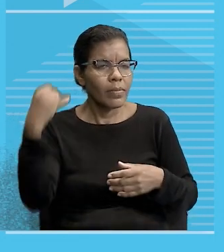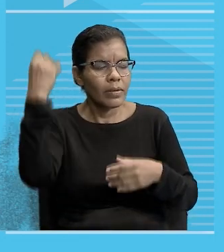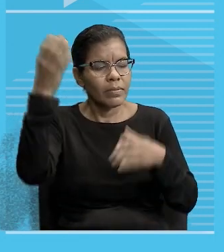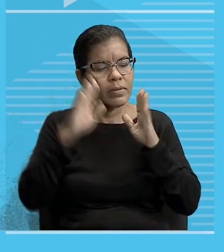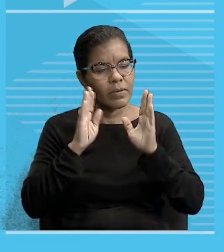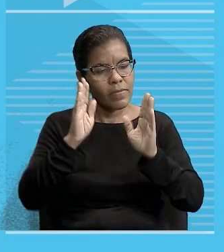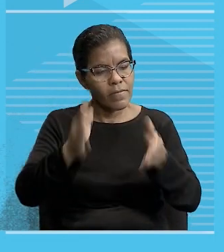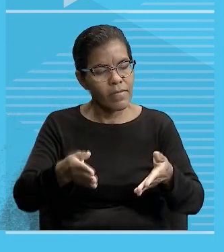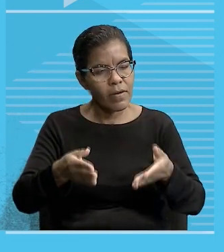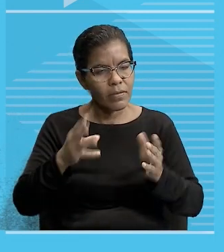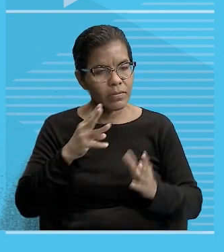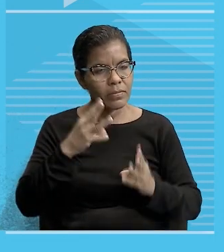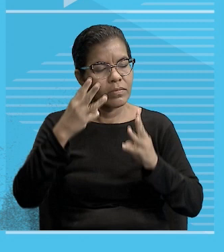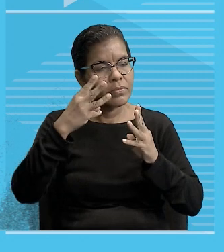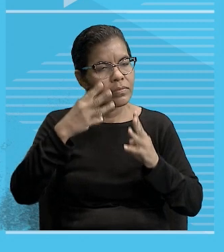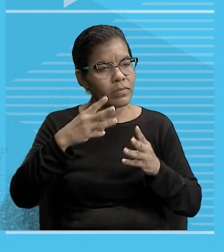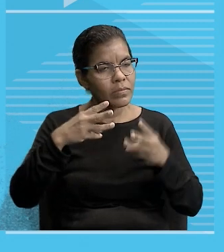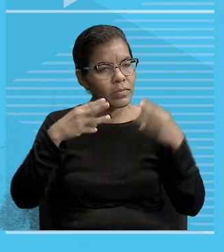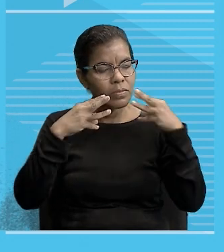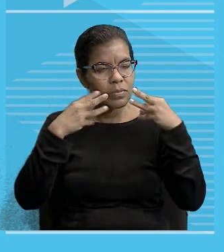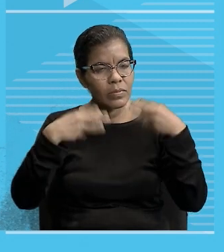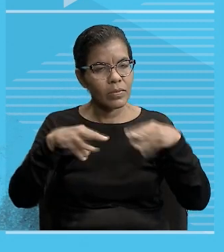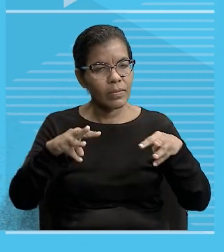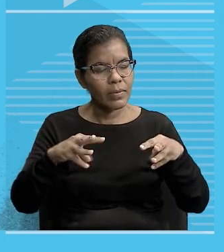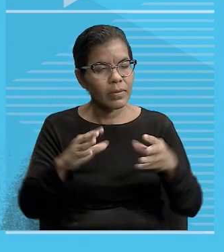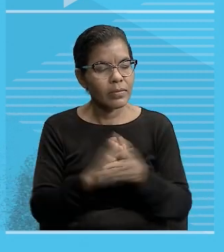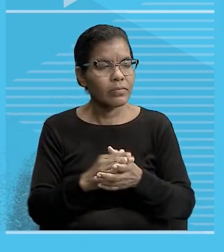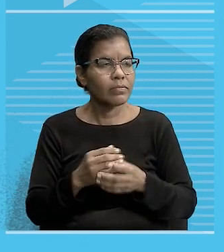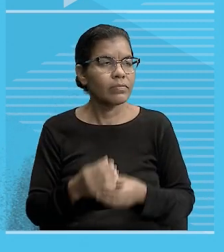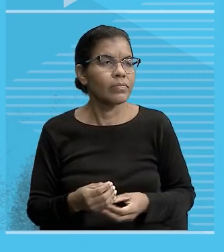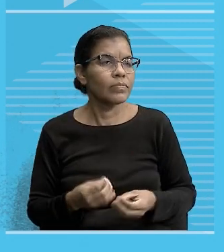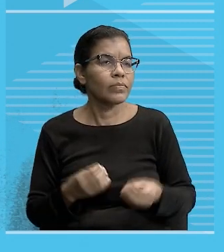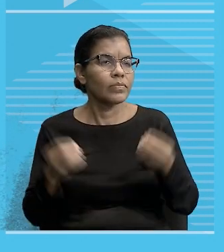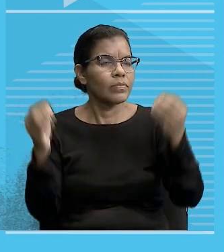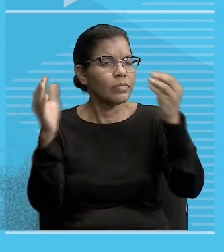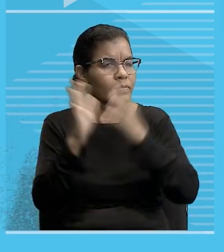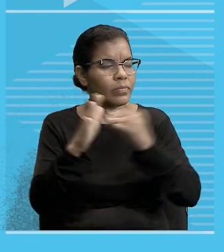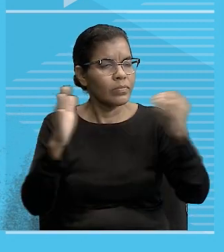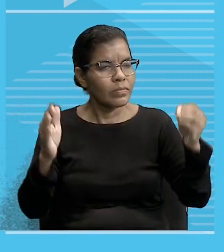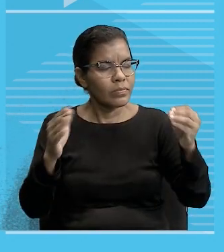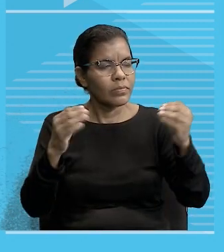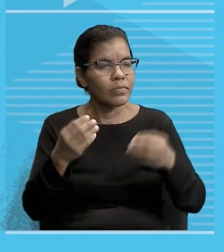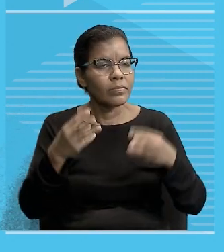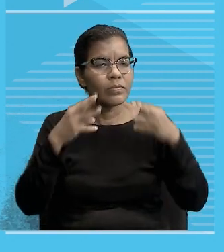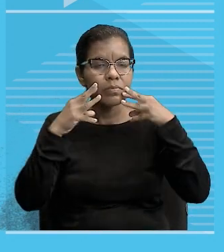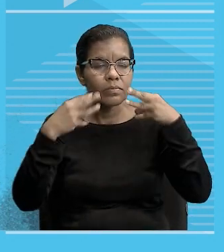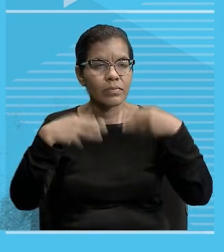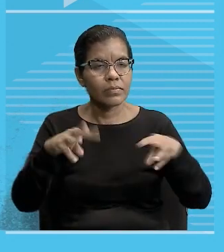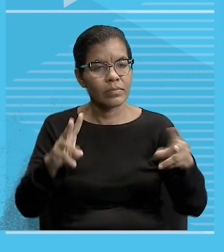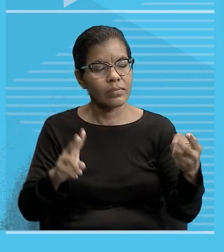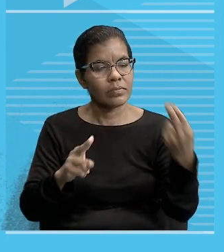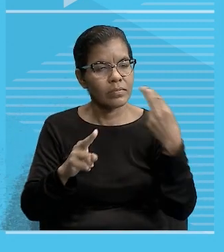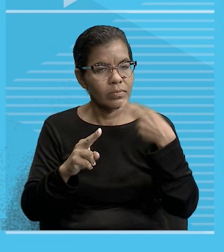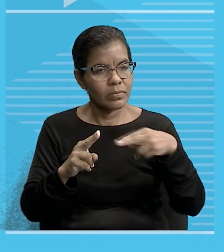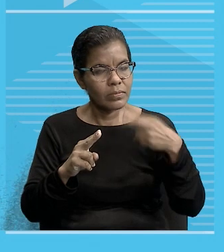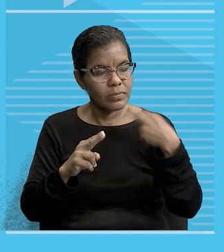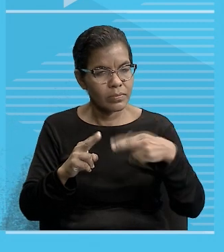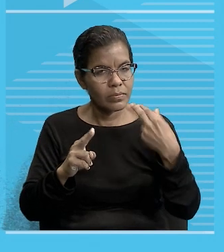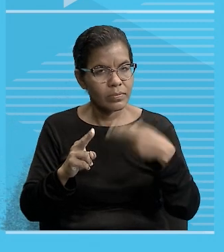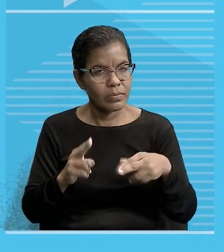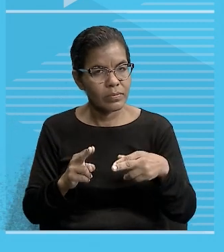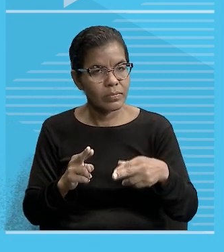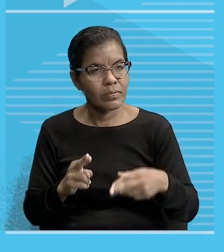Gilvan quero saber o principal foco deste assunto uma arte se refere